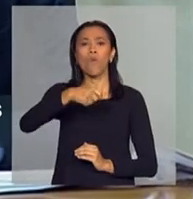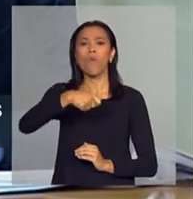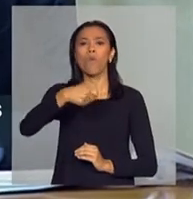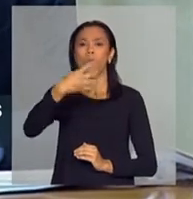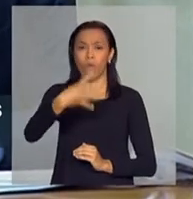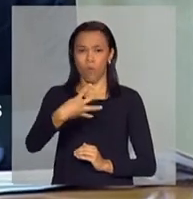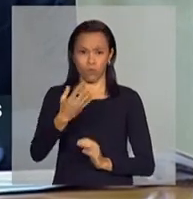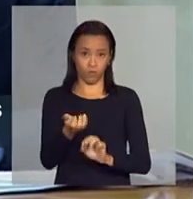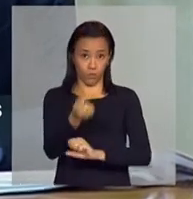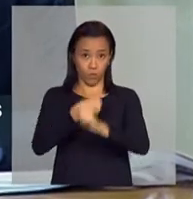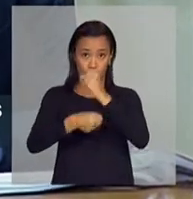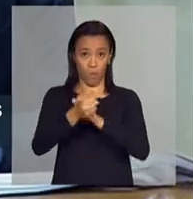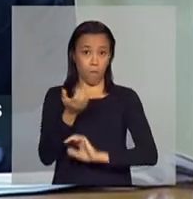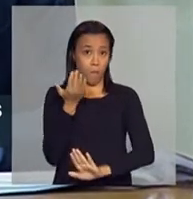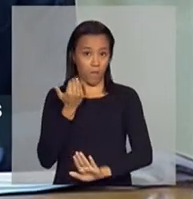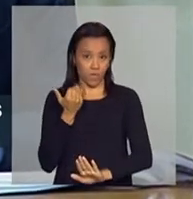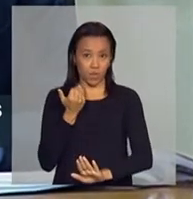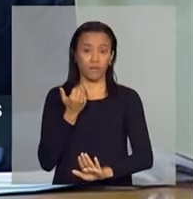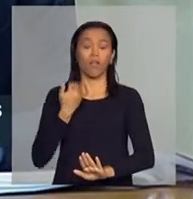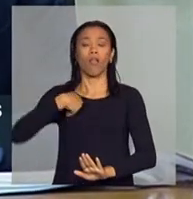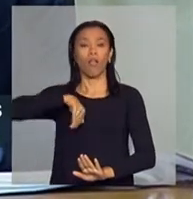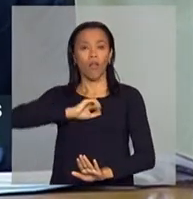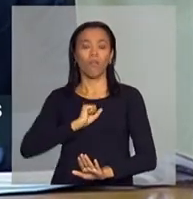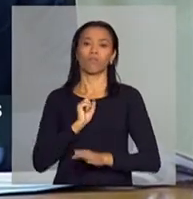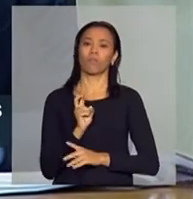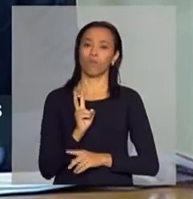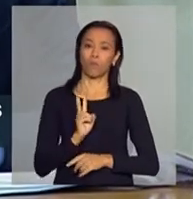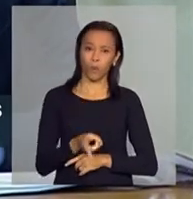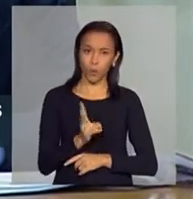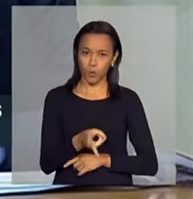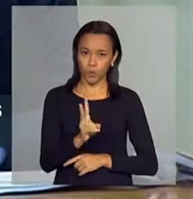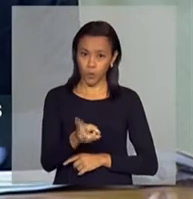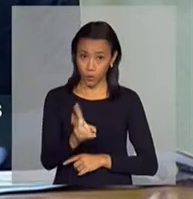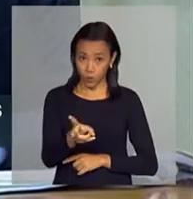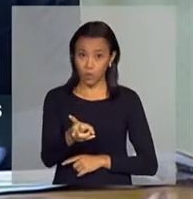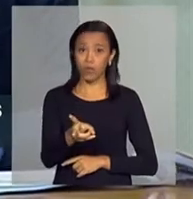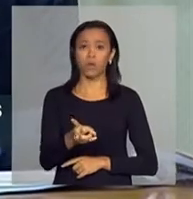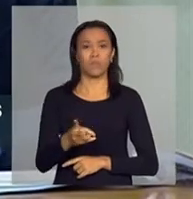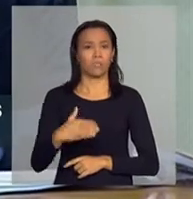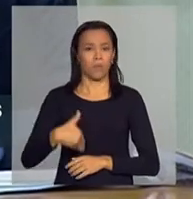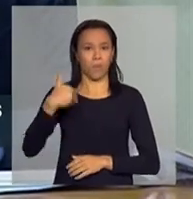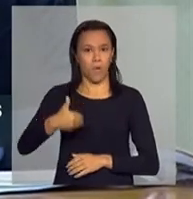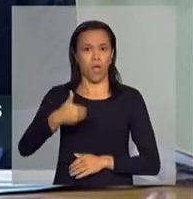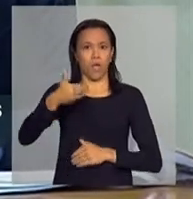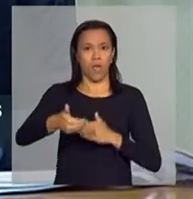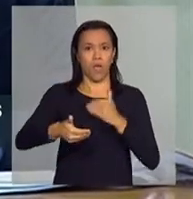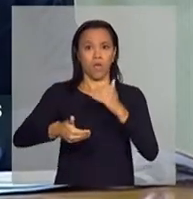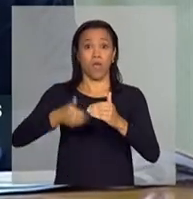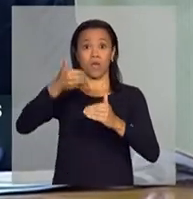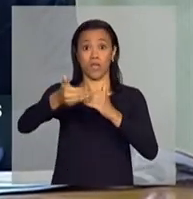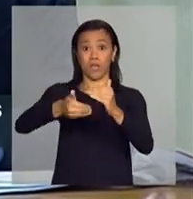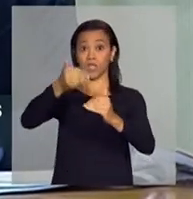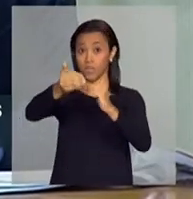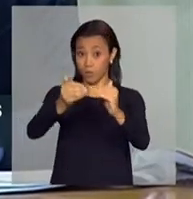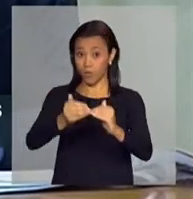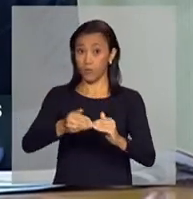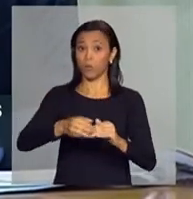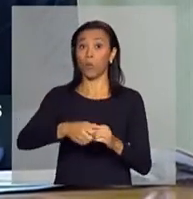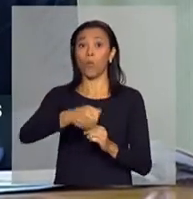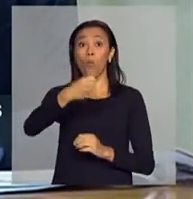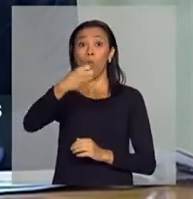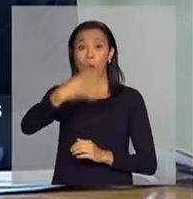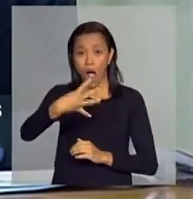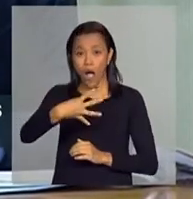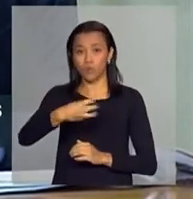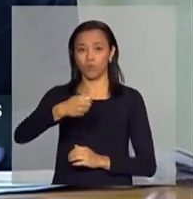passado mantivemos o mesmo ritmo de crescimento do quarto trimestre